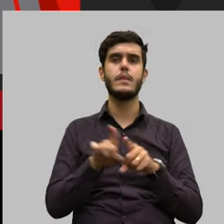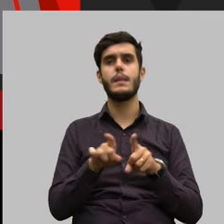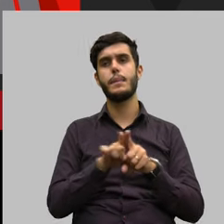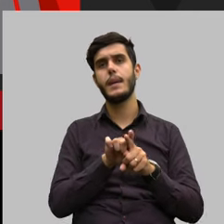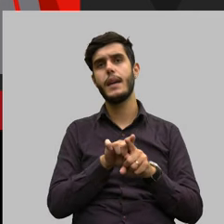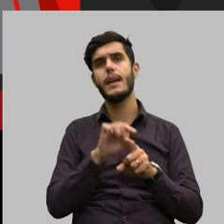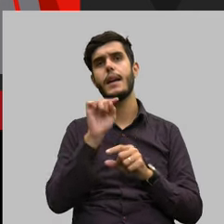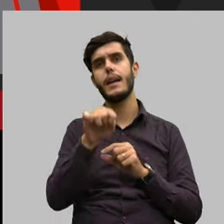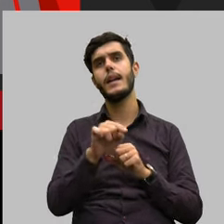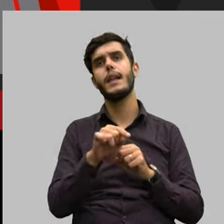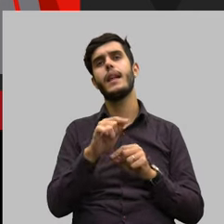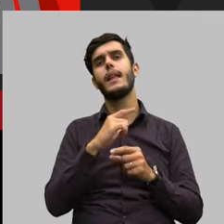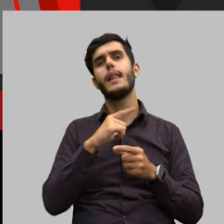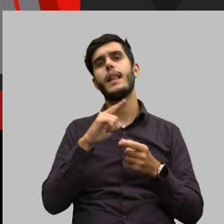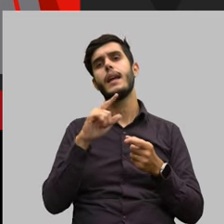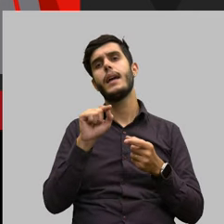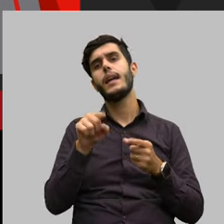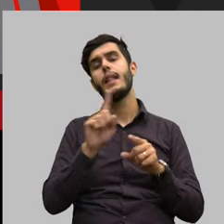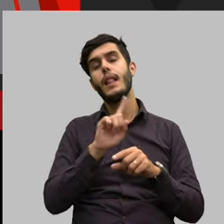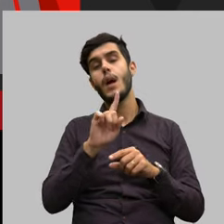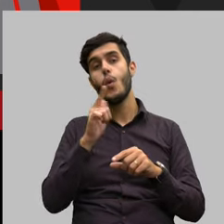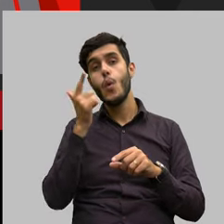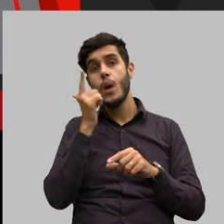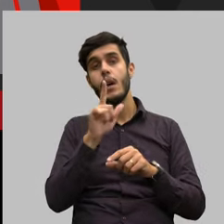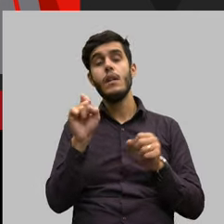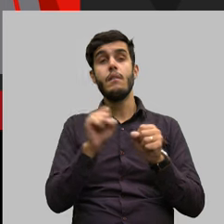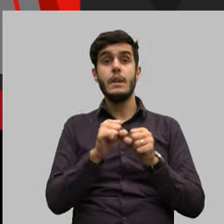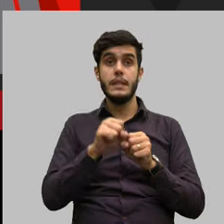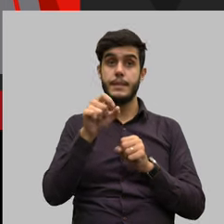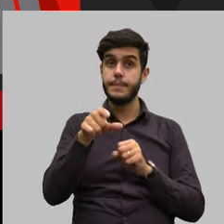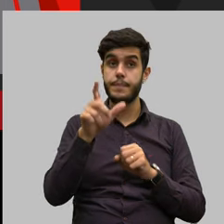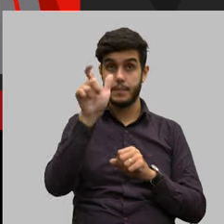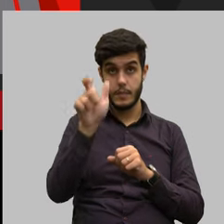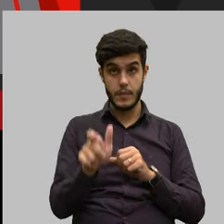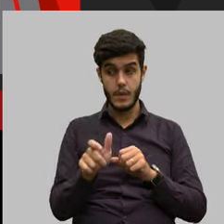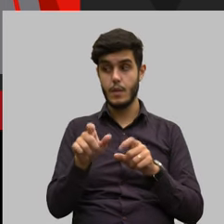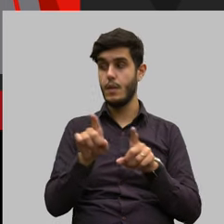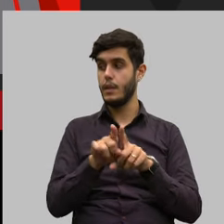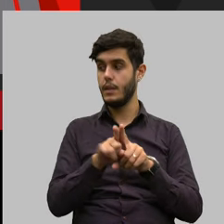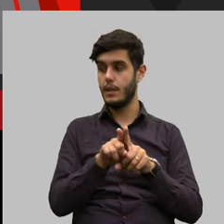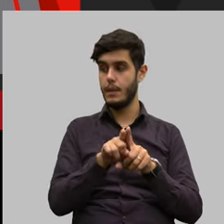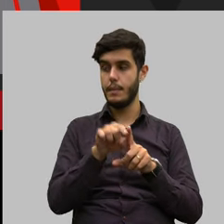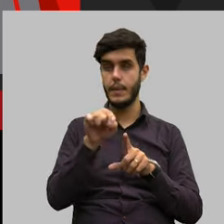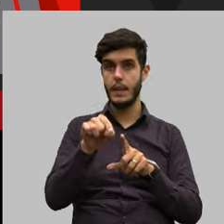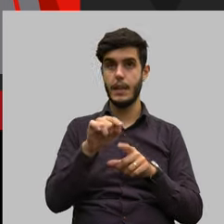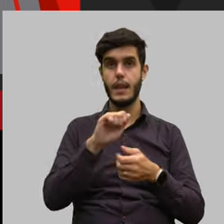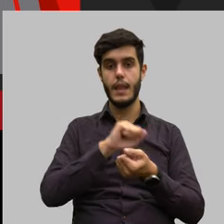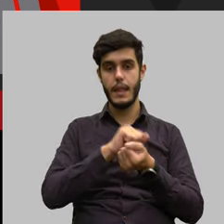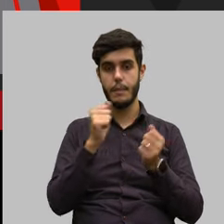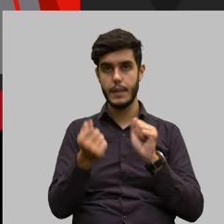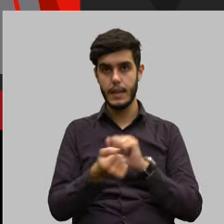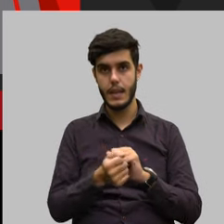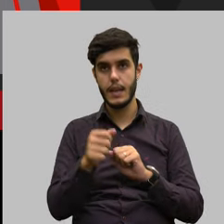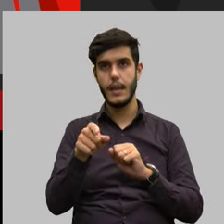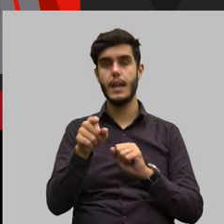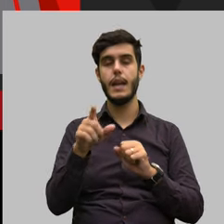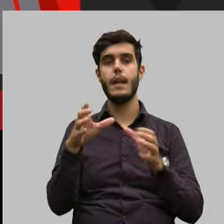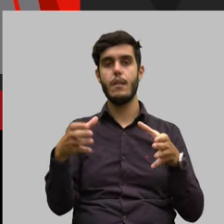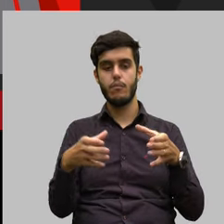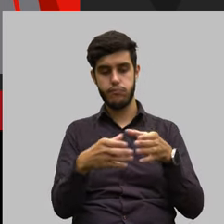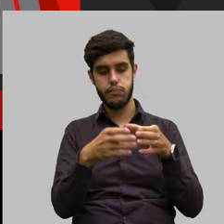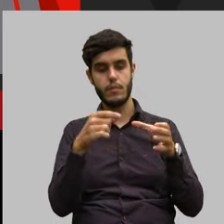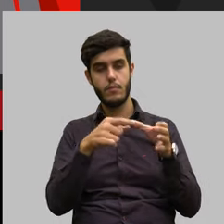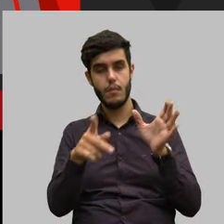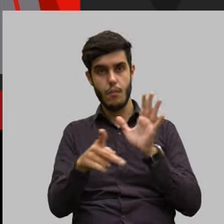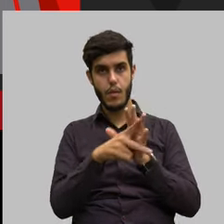medida de pessoal não cumprida pelo Estado eh a a adaptação do regime próprio de previdência